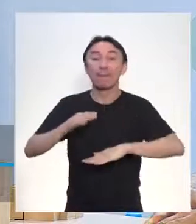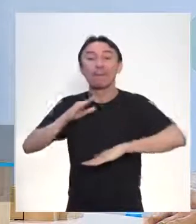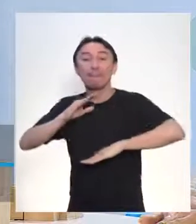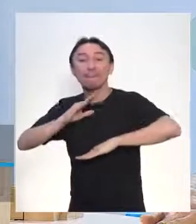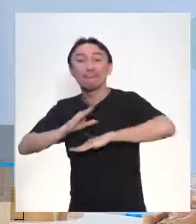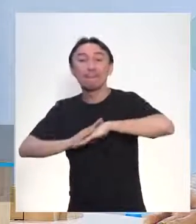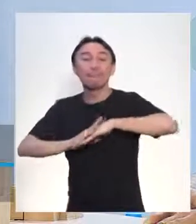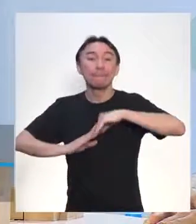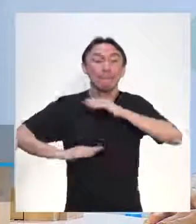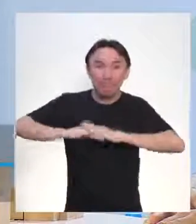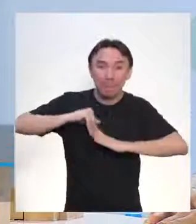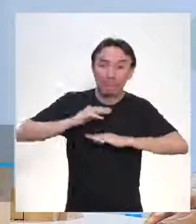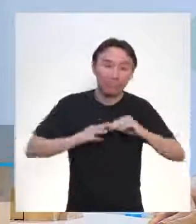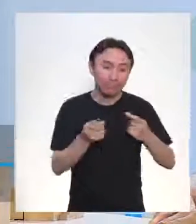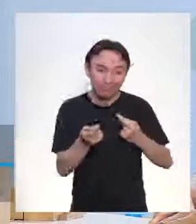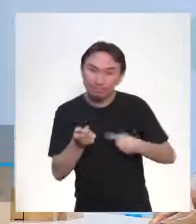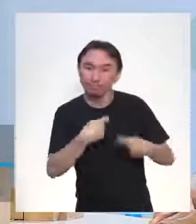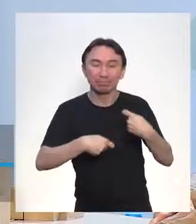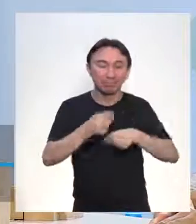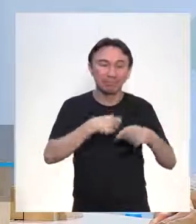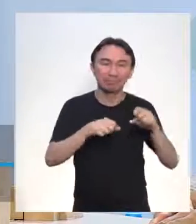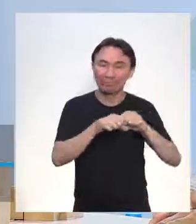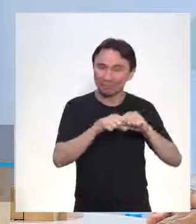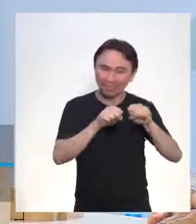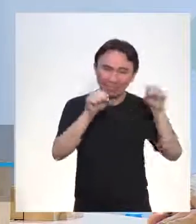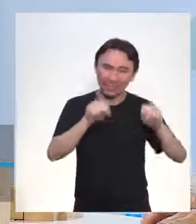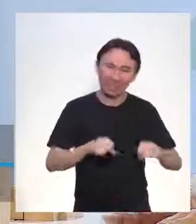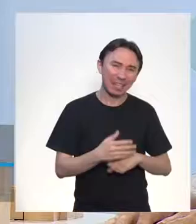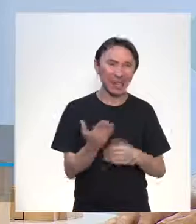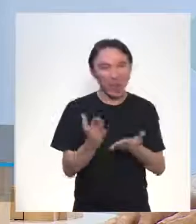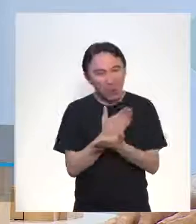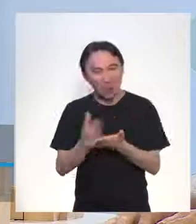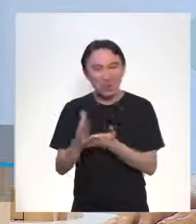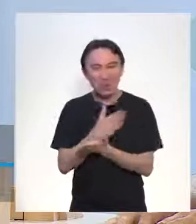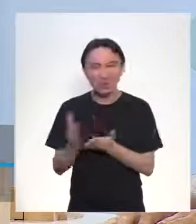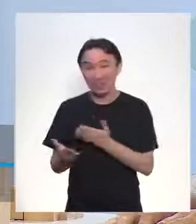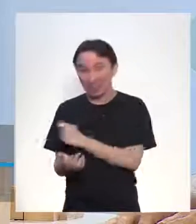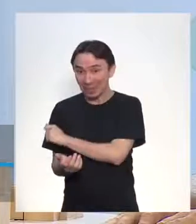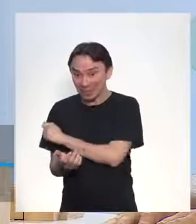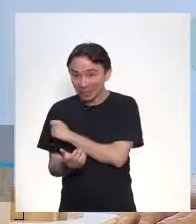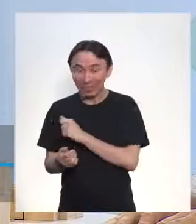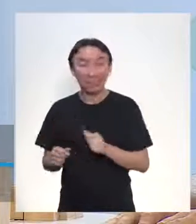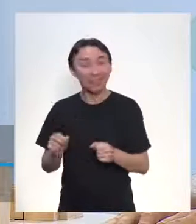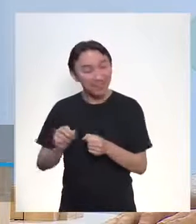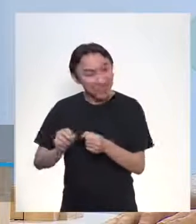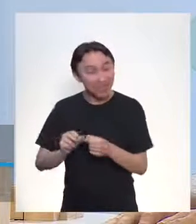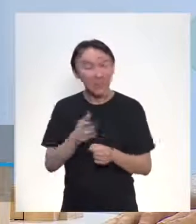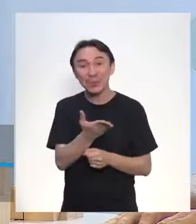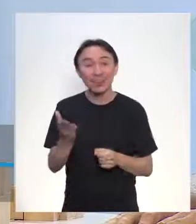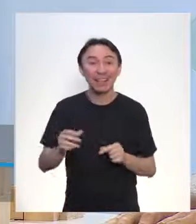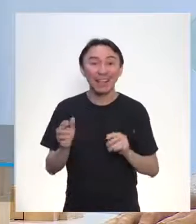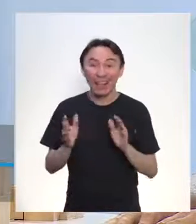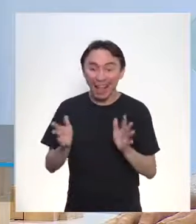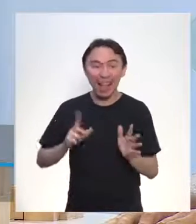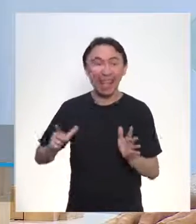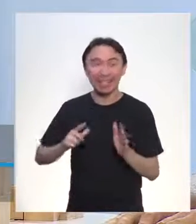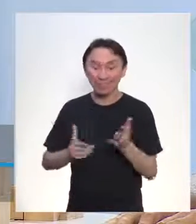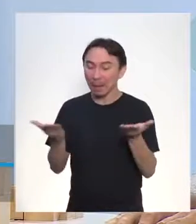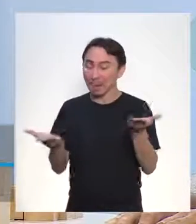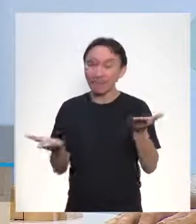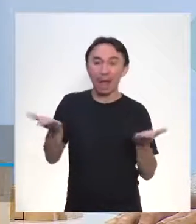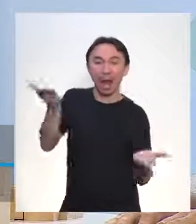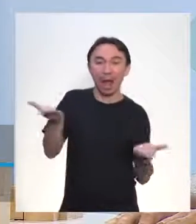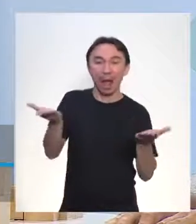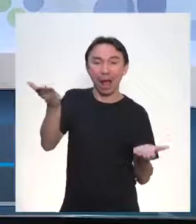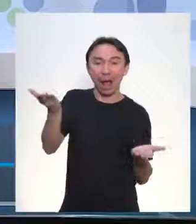demais aos estudantes que fizeram a balança comercial favorável e mandaram lá na hashtag #EuNoCMSP. Foi